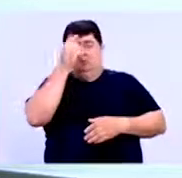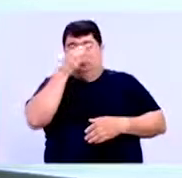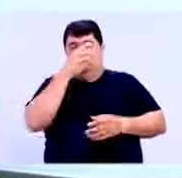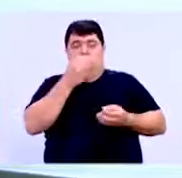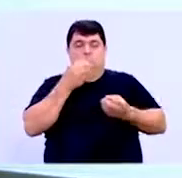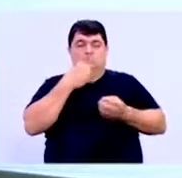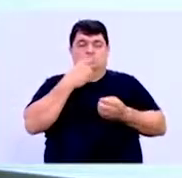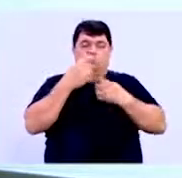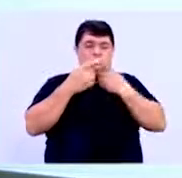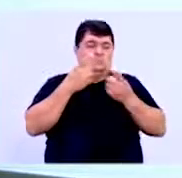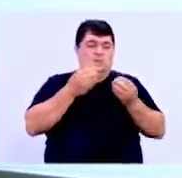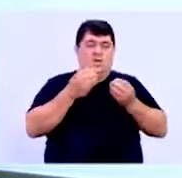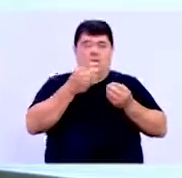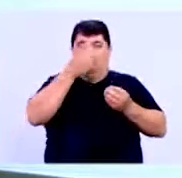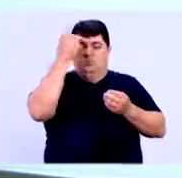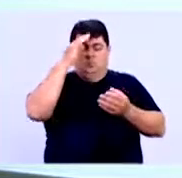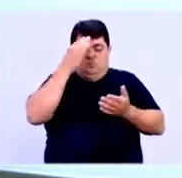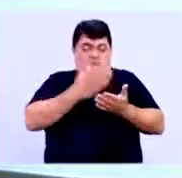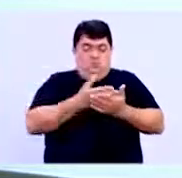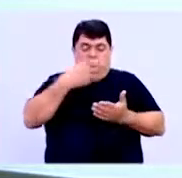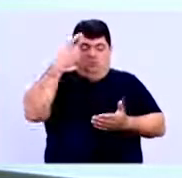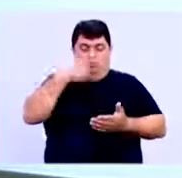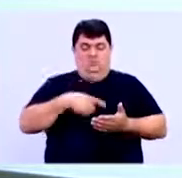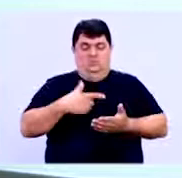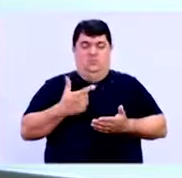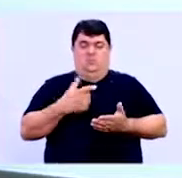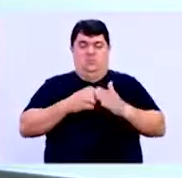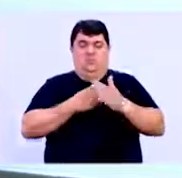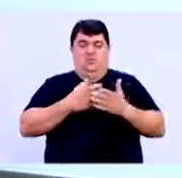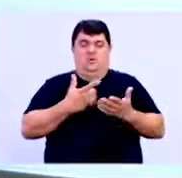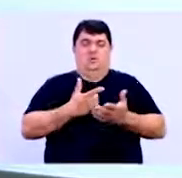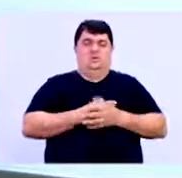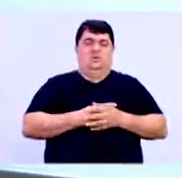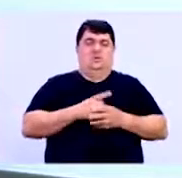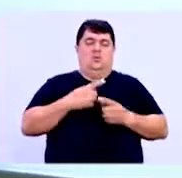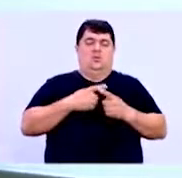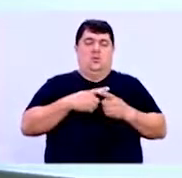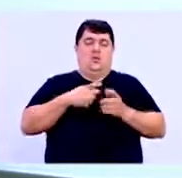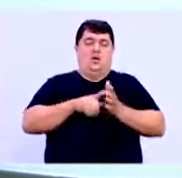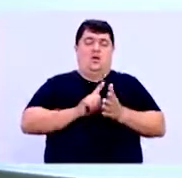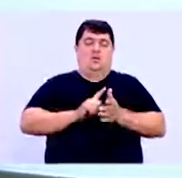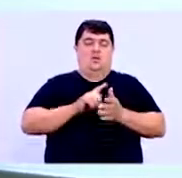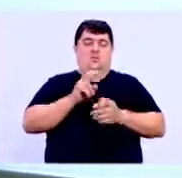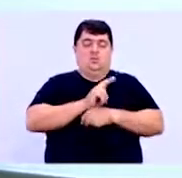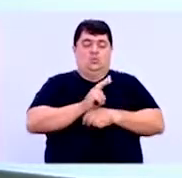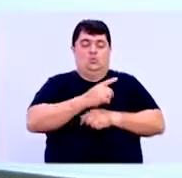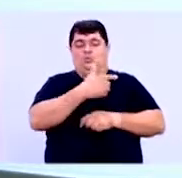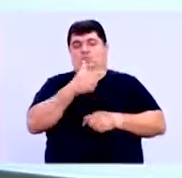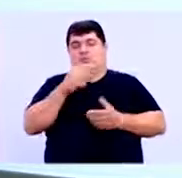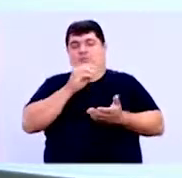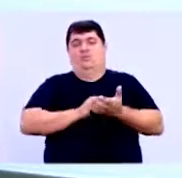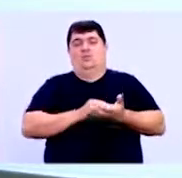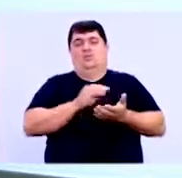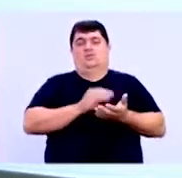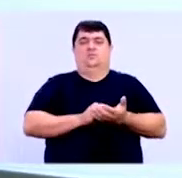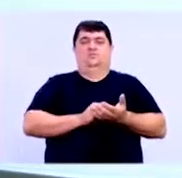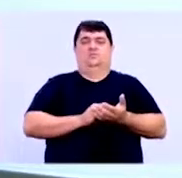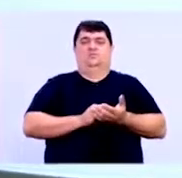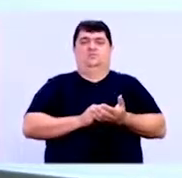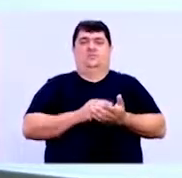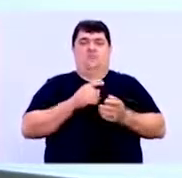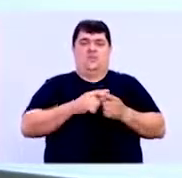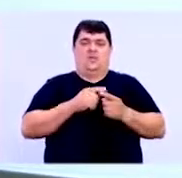financeira que você deixou muito solta num espaço de tempo, é mais peculiar, porque é como você tivesse